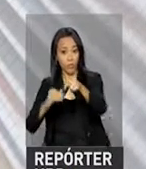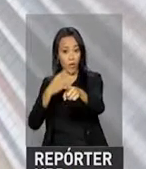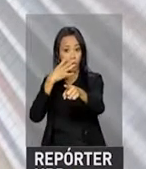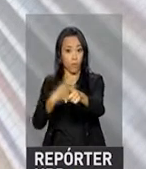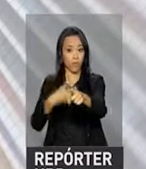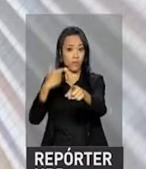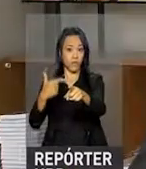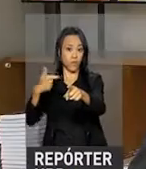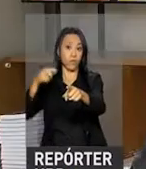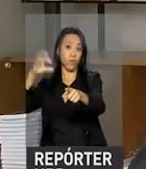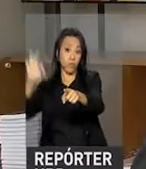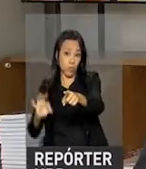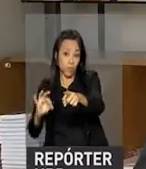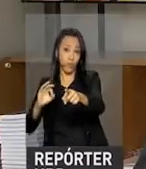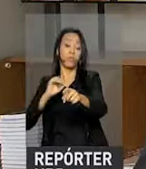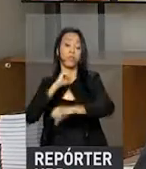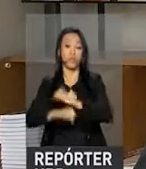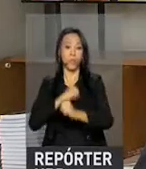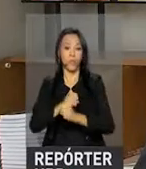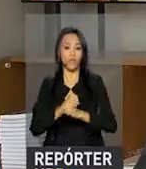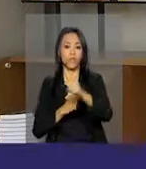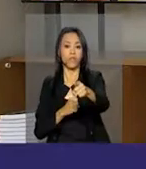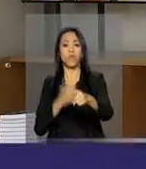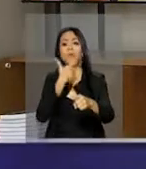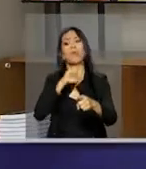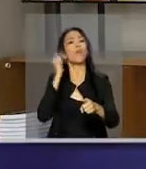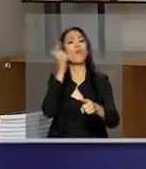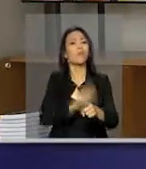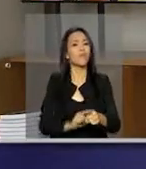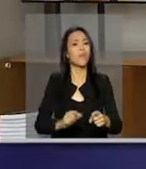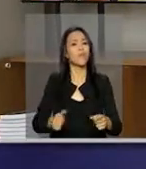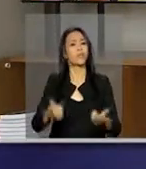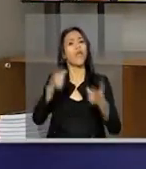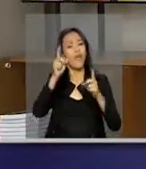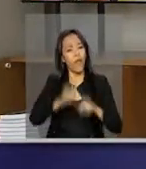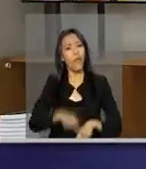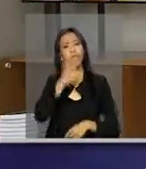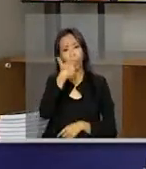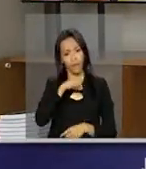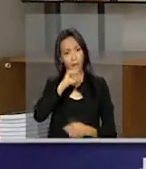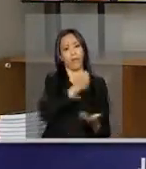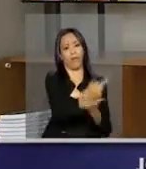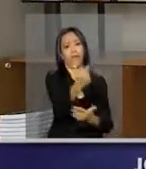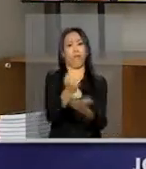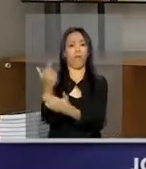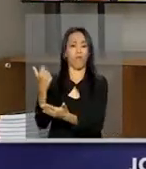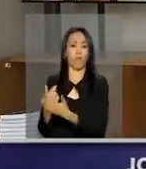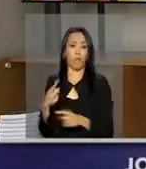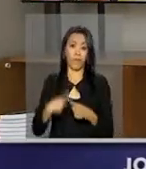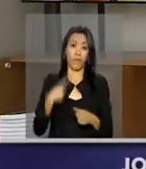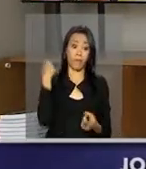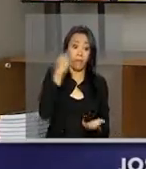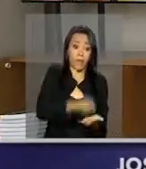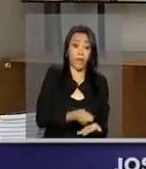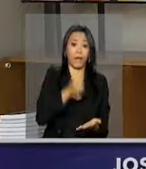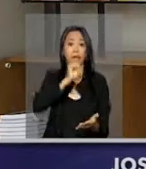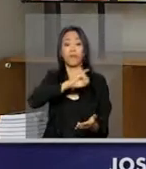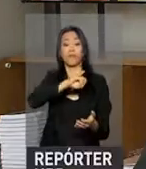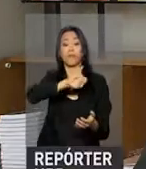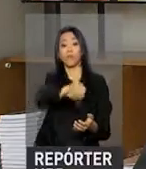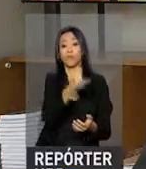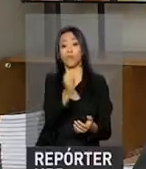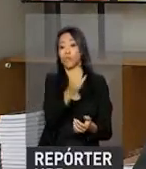ao ano o consumidor é que sai ganhando com isso né uma vez que além de estar pagando taxa de juros menores no